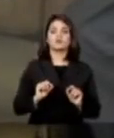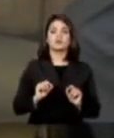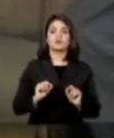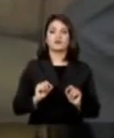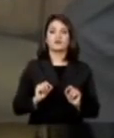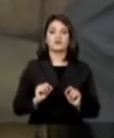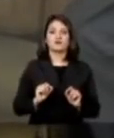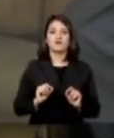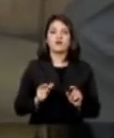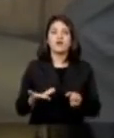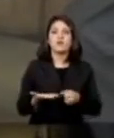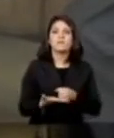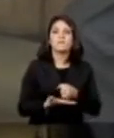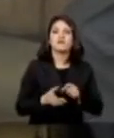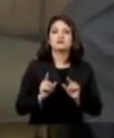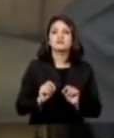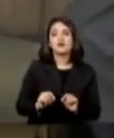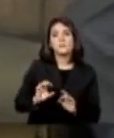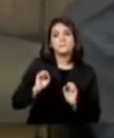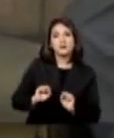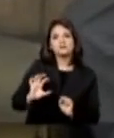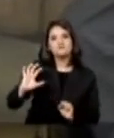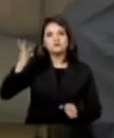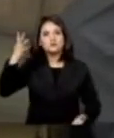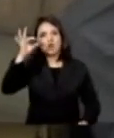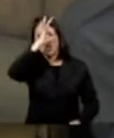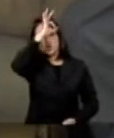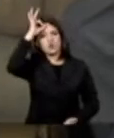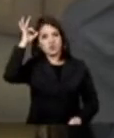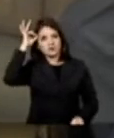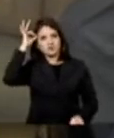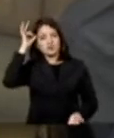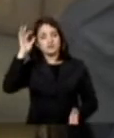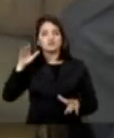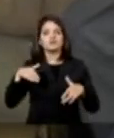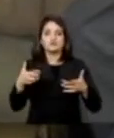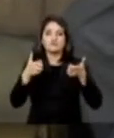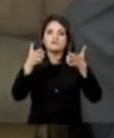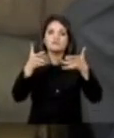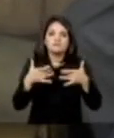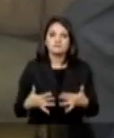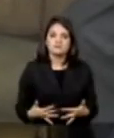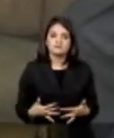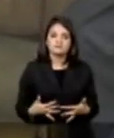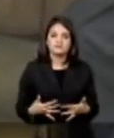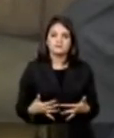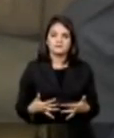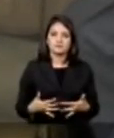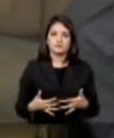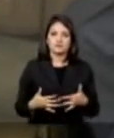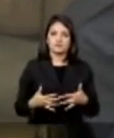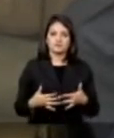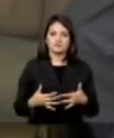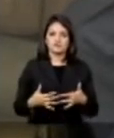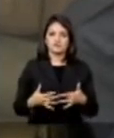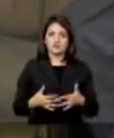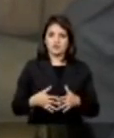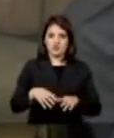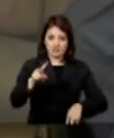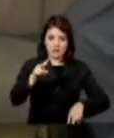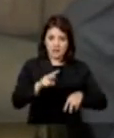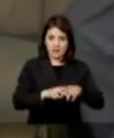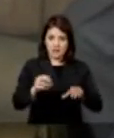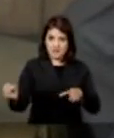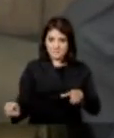da presunção de inocência, ao dispor que o termo inicial para a prisão por sentença